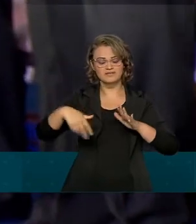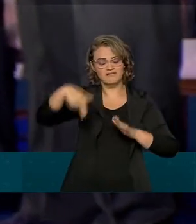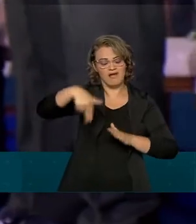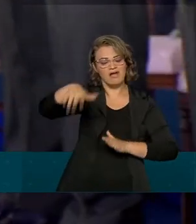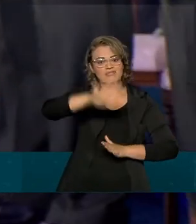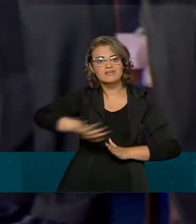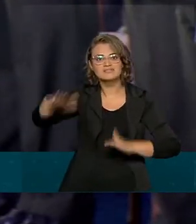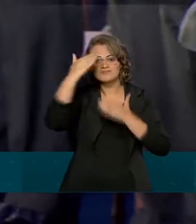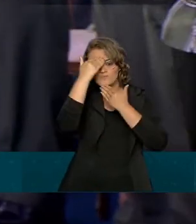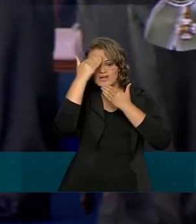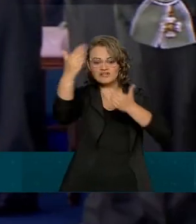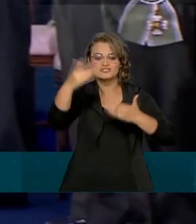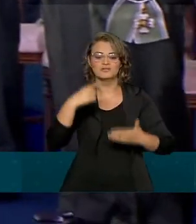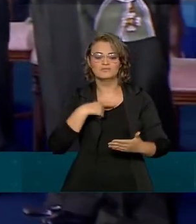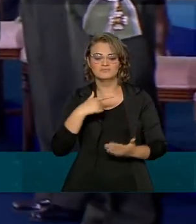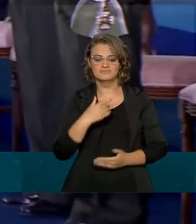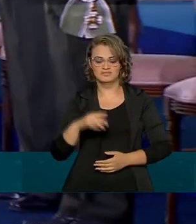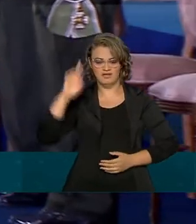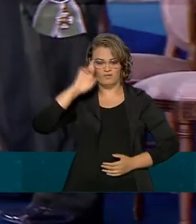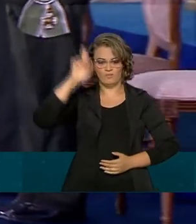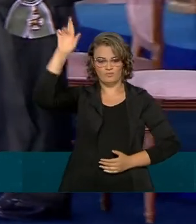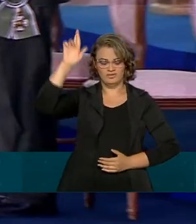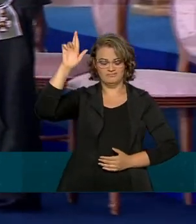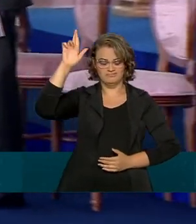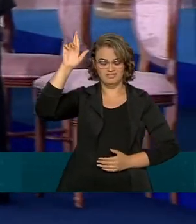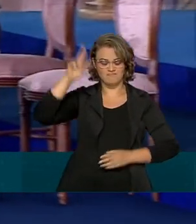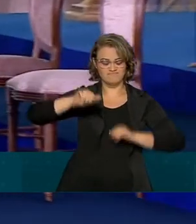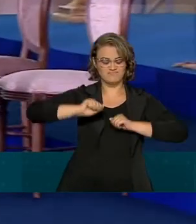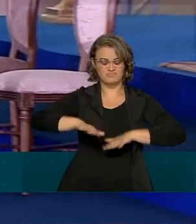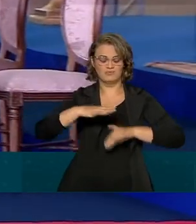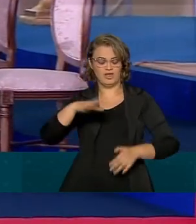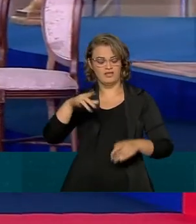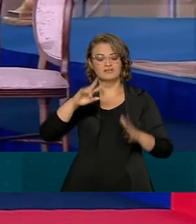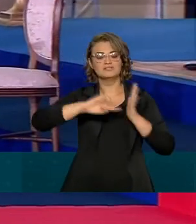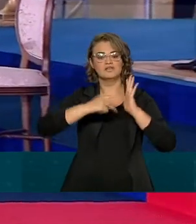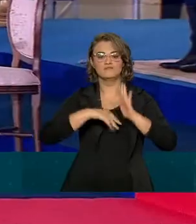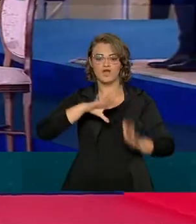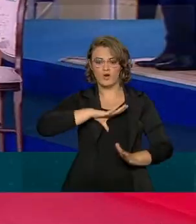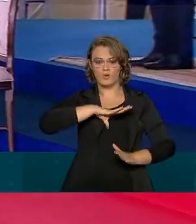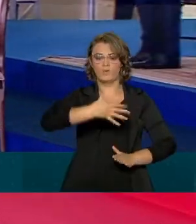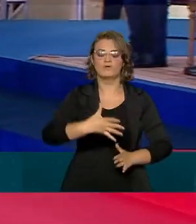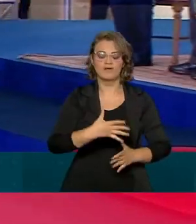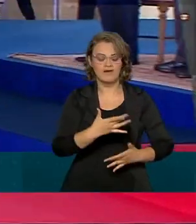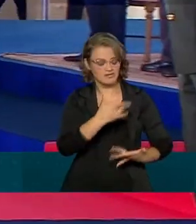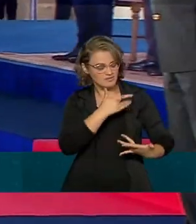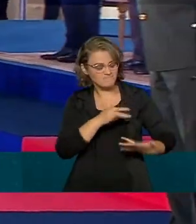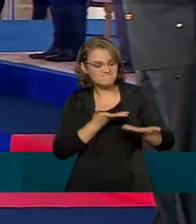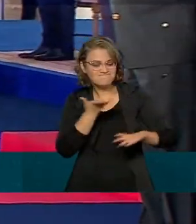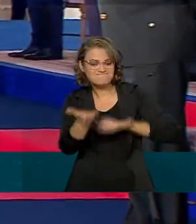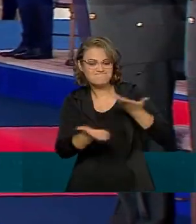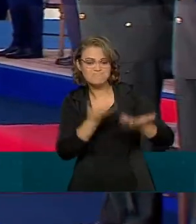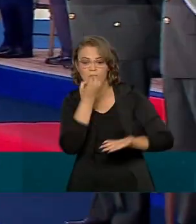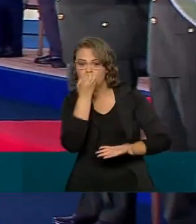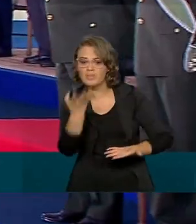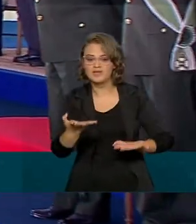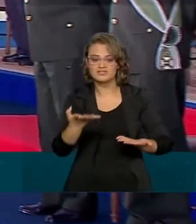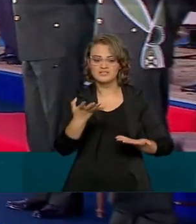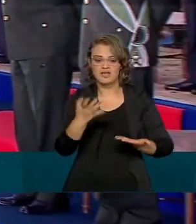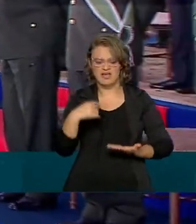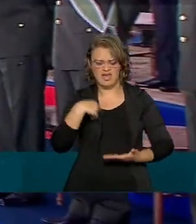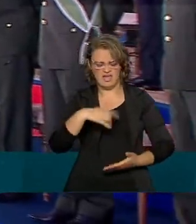Nação a este destacado Líder militar símbolo de bravura descortina o que nunca